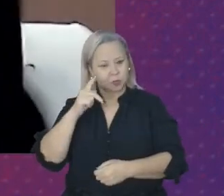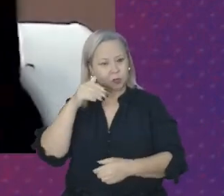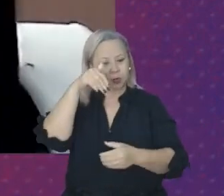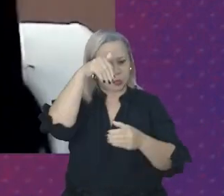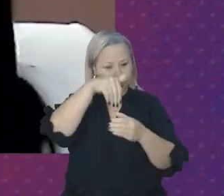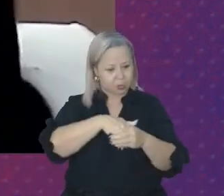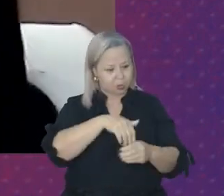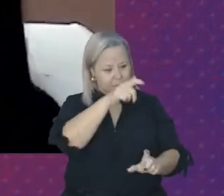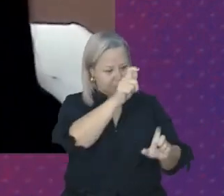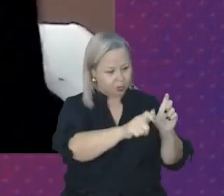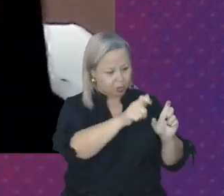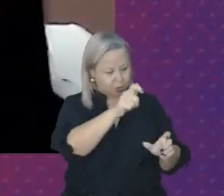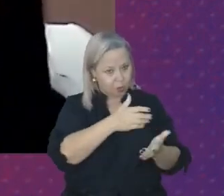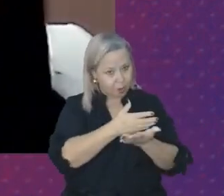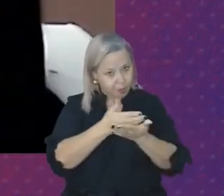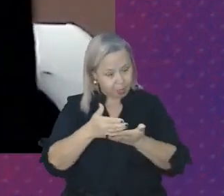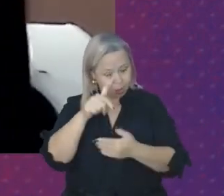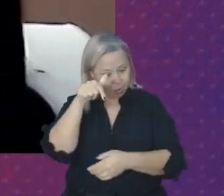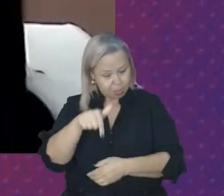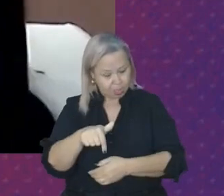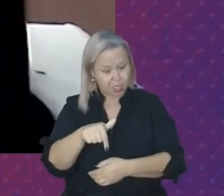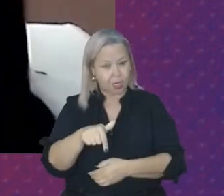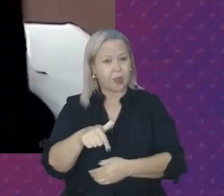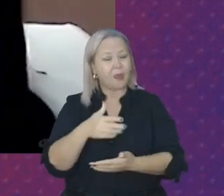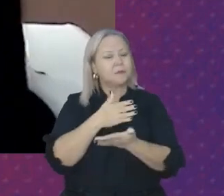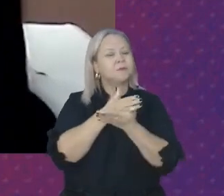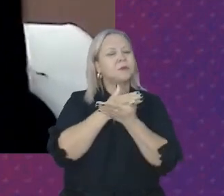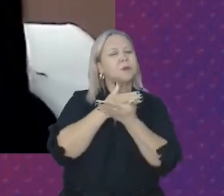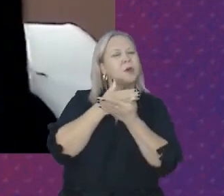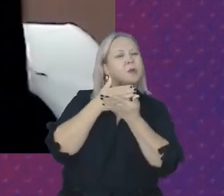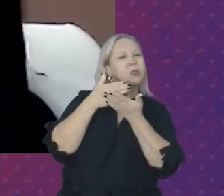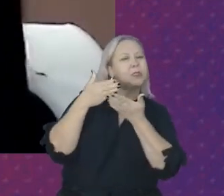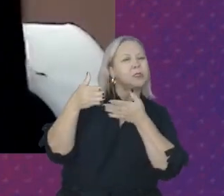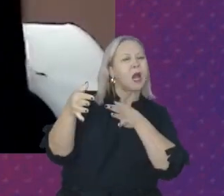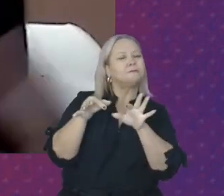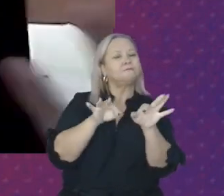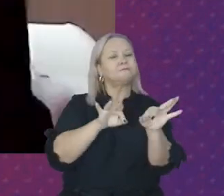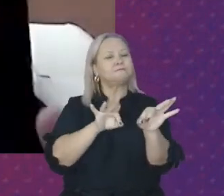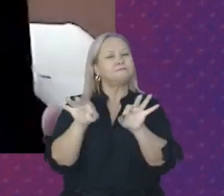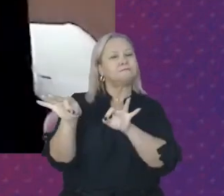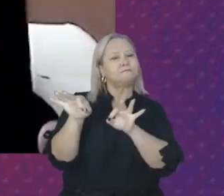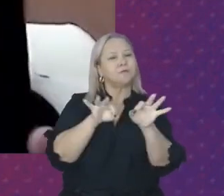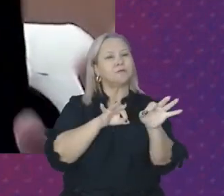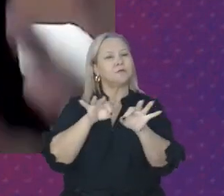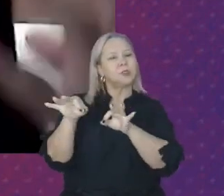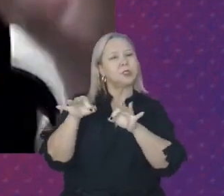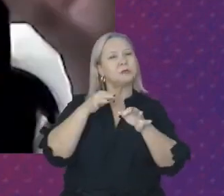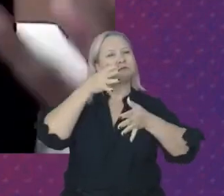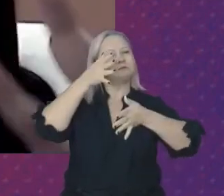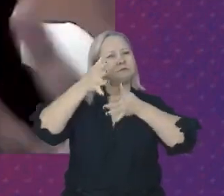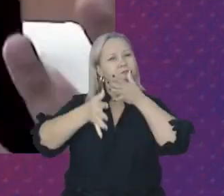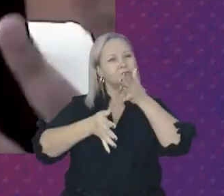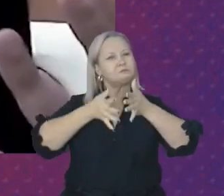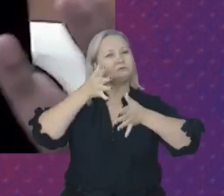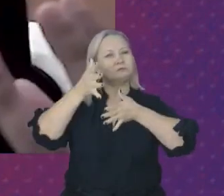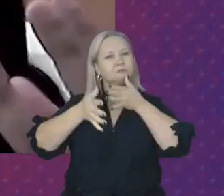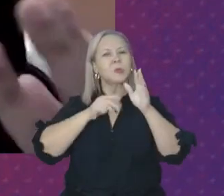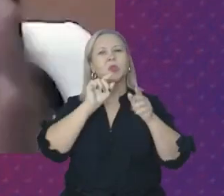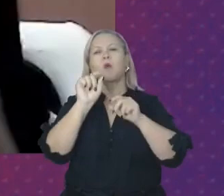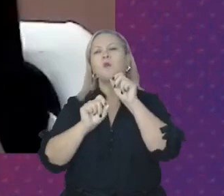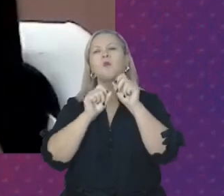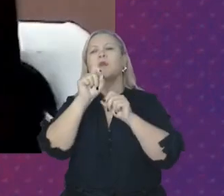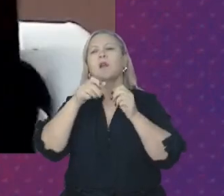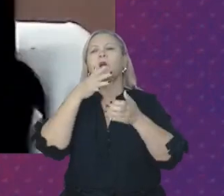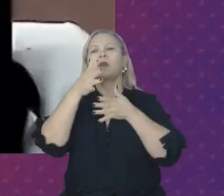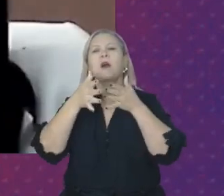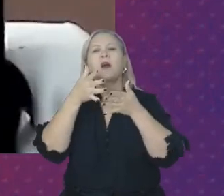eleitor. É a partir daí que você vai começar a construir uma narrativa. E o que é uma narrativa,